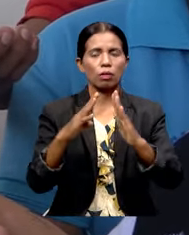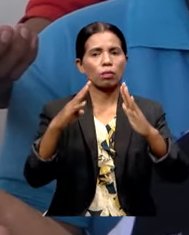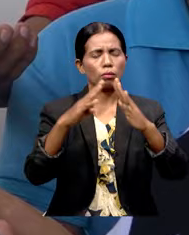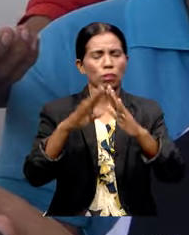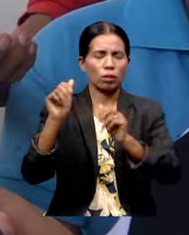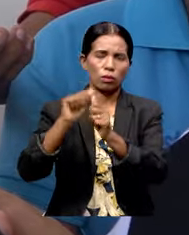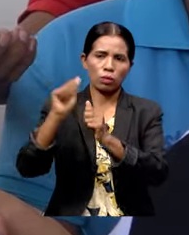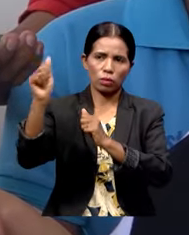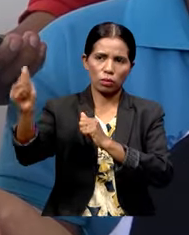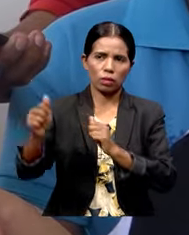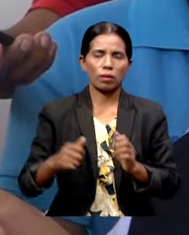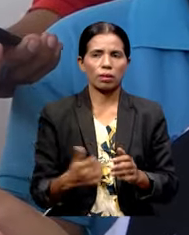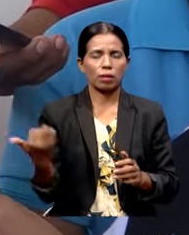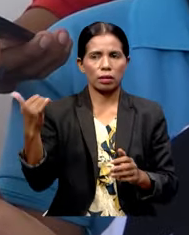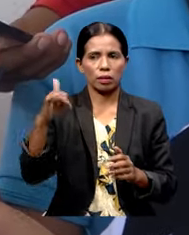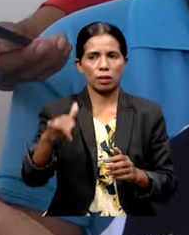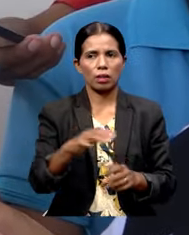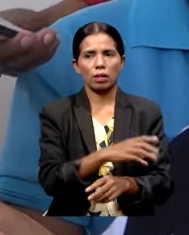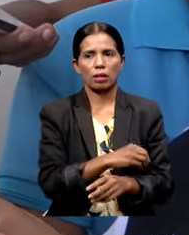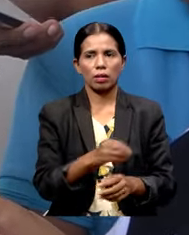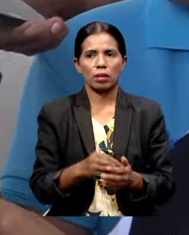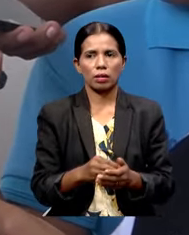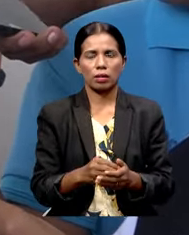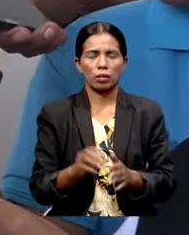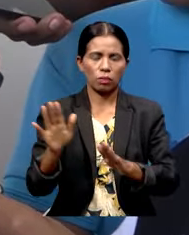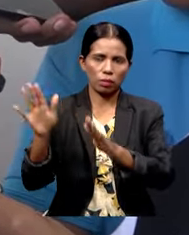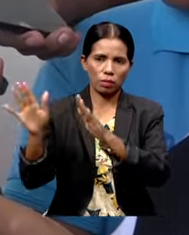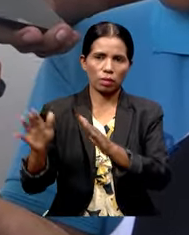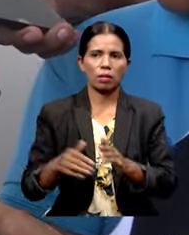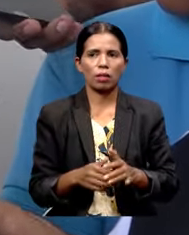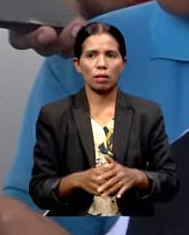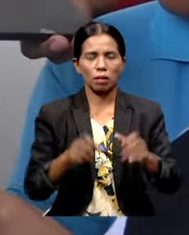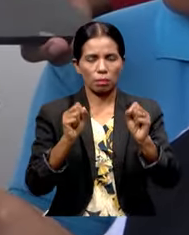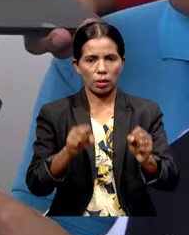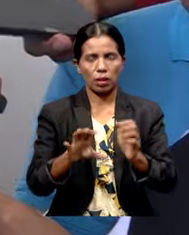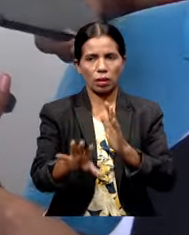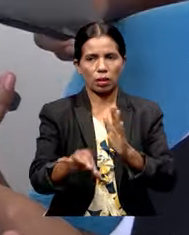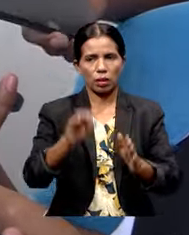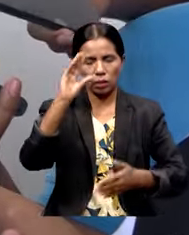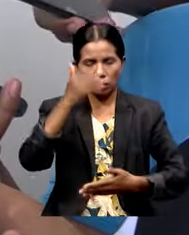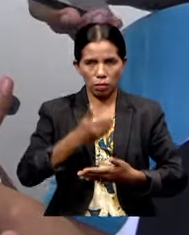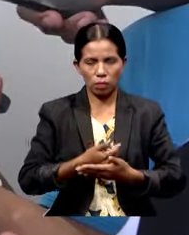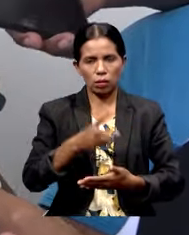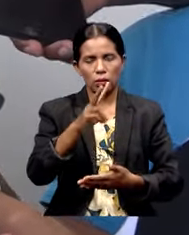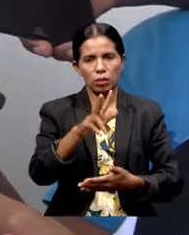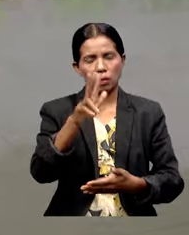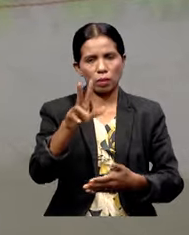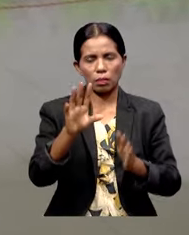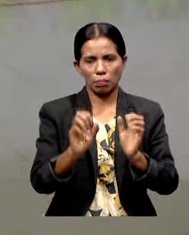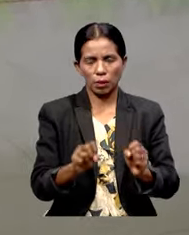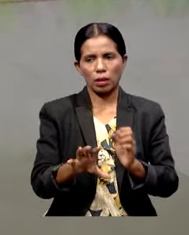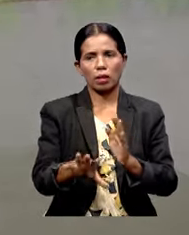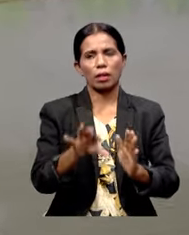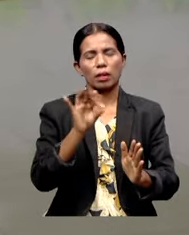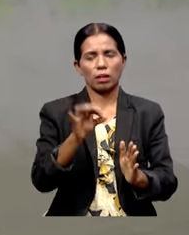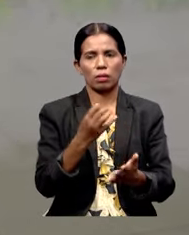por exemplo se ida nebe e ali as áreas remotas ida nema que belheta nina uma rua toda nia belheta. Ter dado